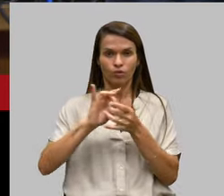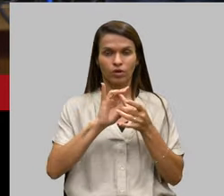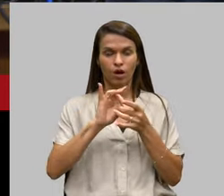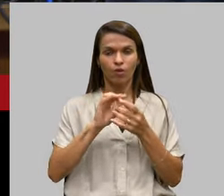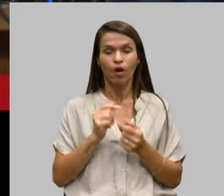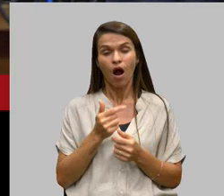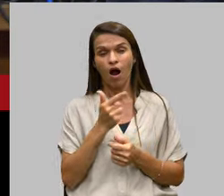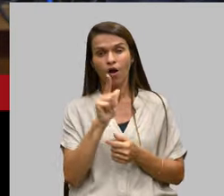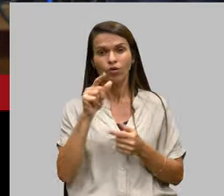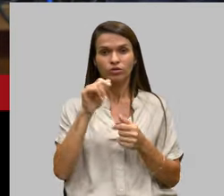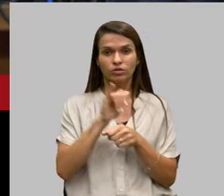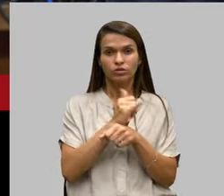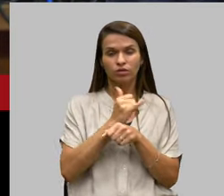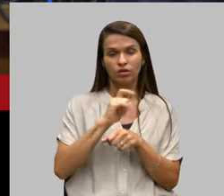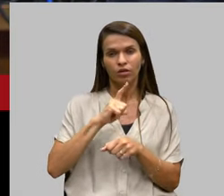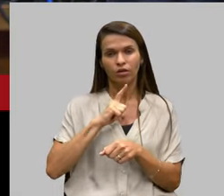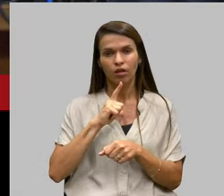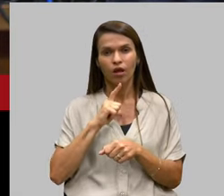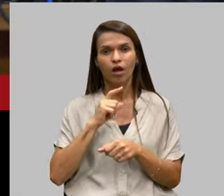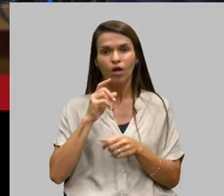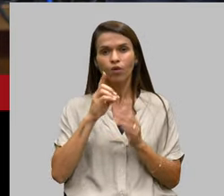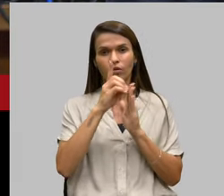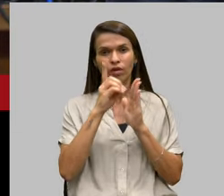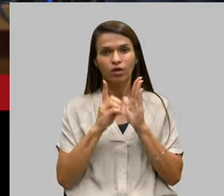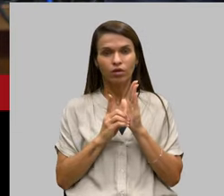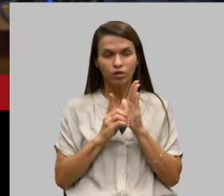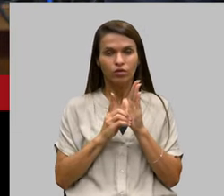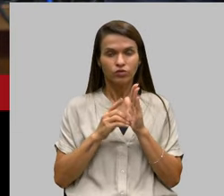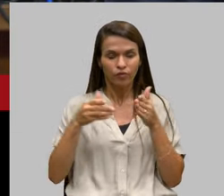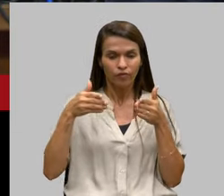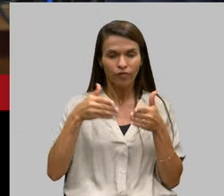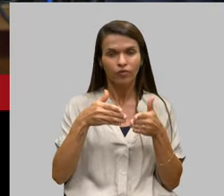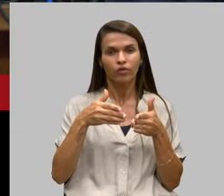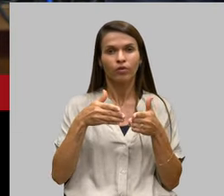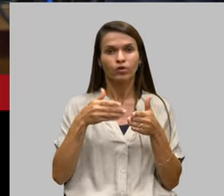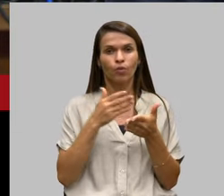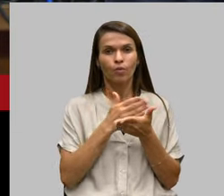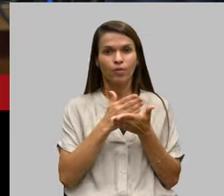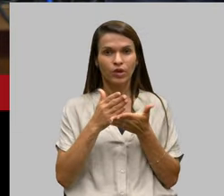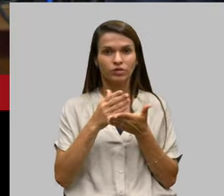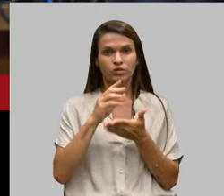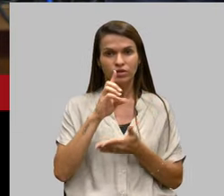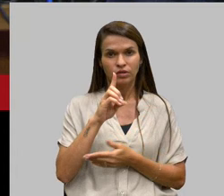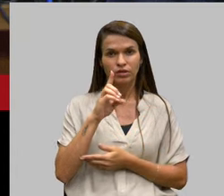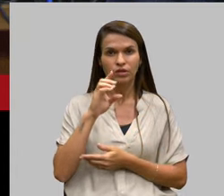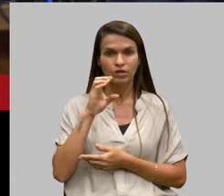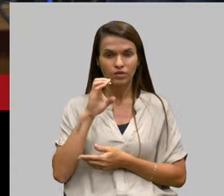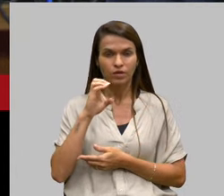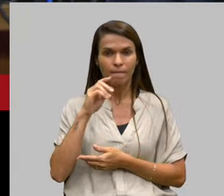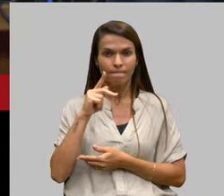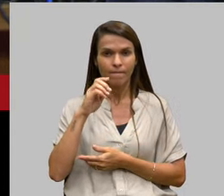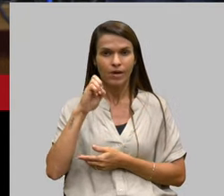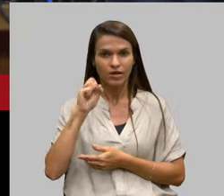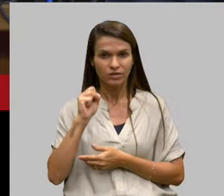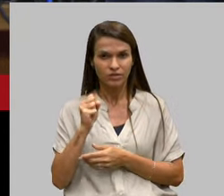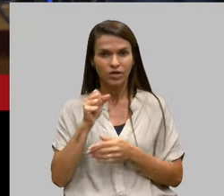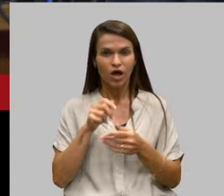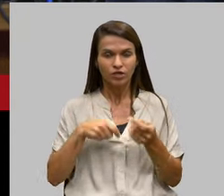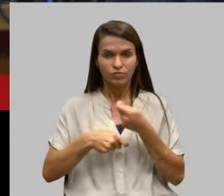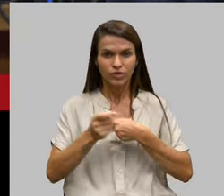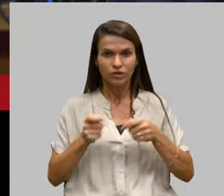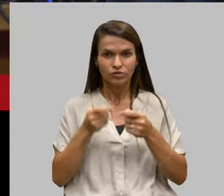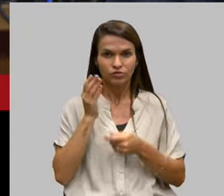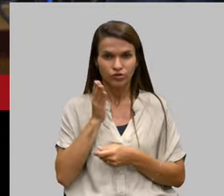estratégia que foi estabelecida foi o decreto né de centralização começou pelo meio do despec centralizando a administração direta e o